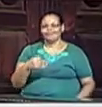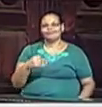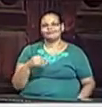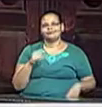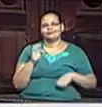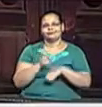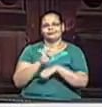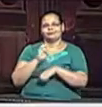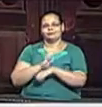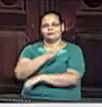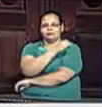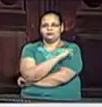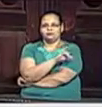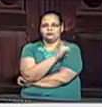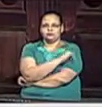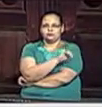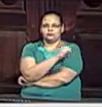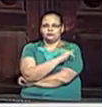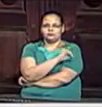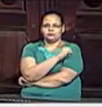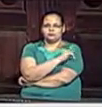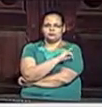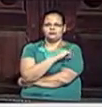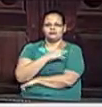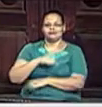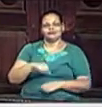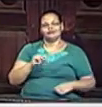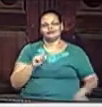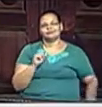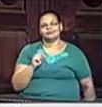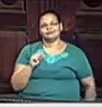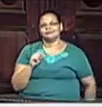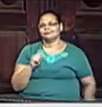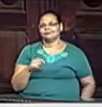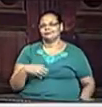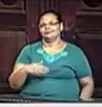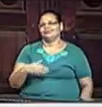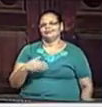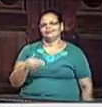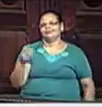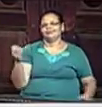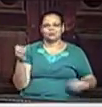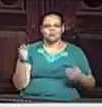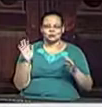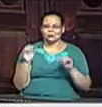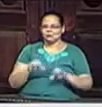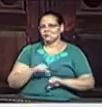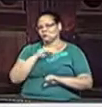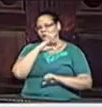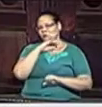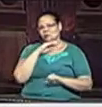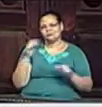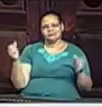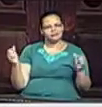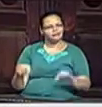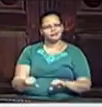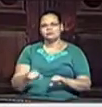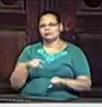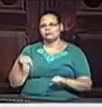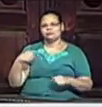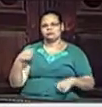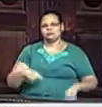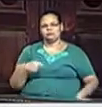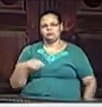levaram o Estado do Rio de Janeiro a essa situação tão ruim, que vai nos obrigar,